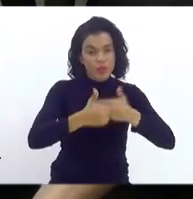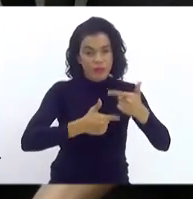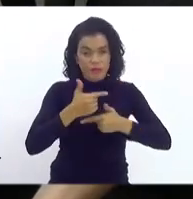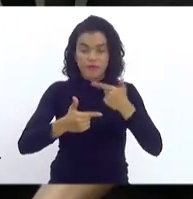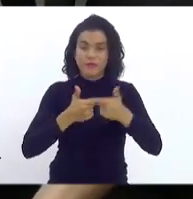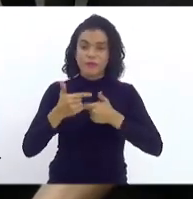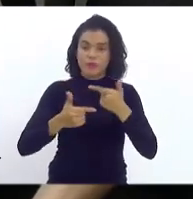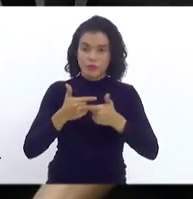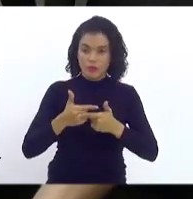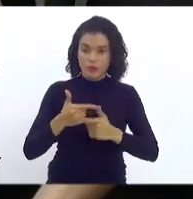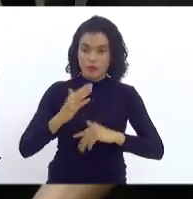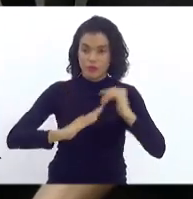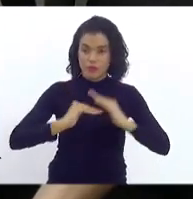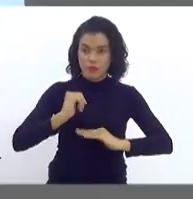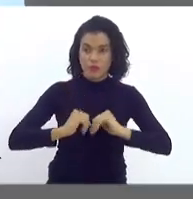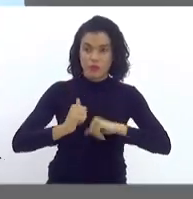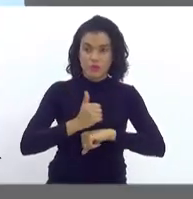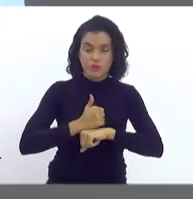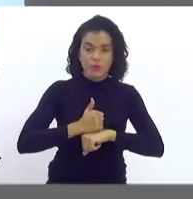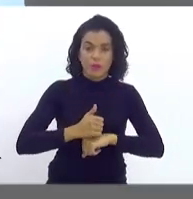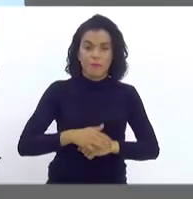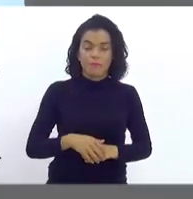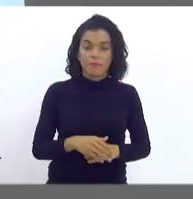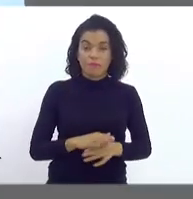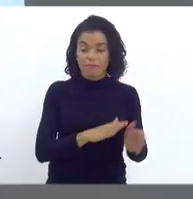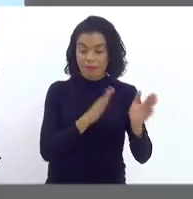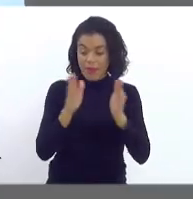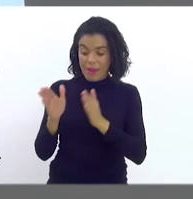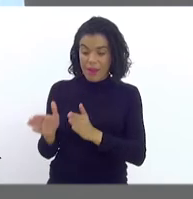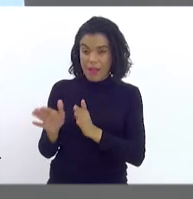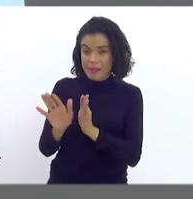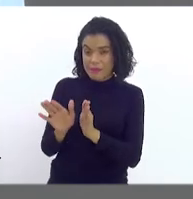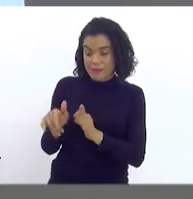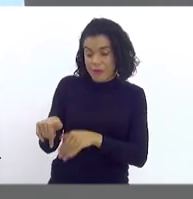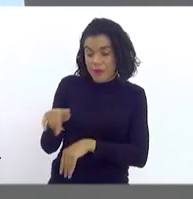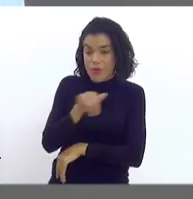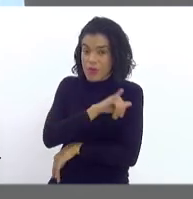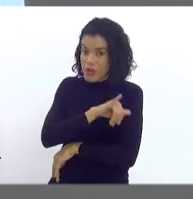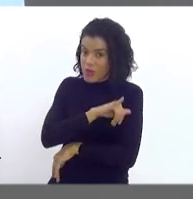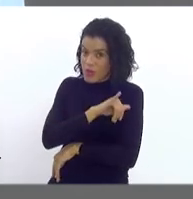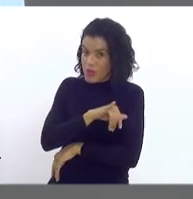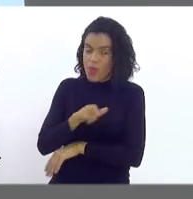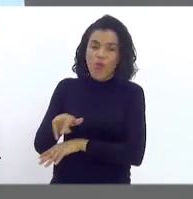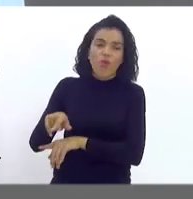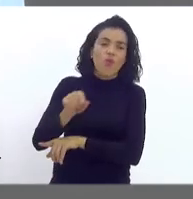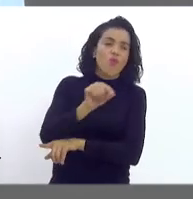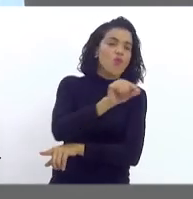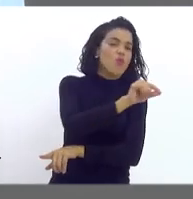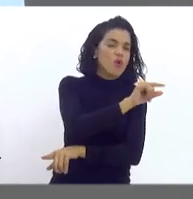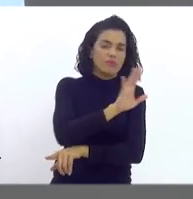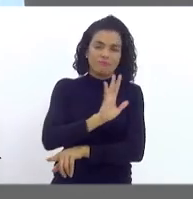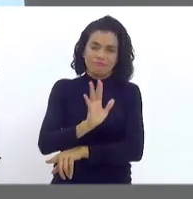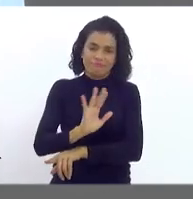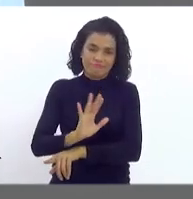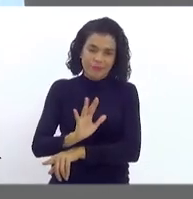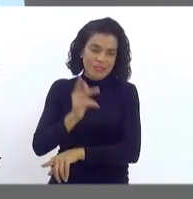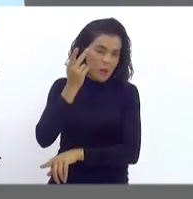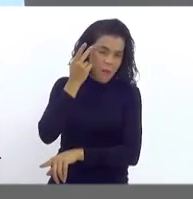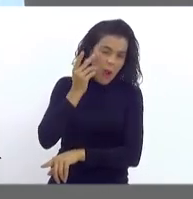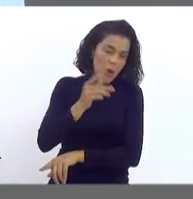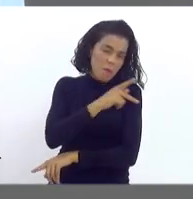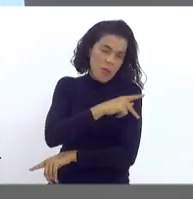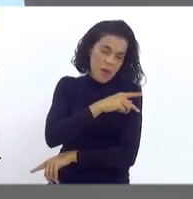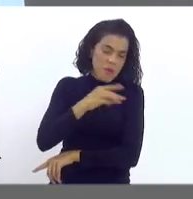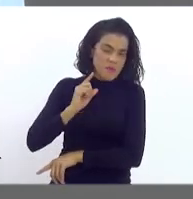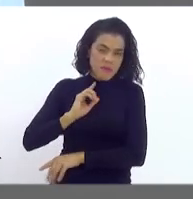de serviços técnicos, né? Tanto na parte simples, só no Rio de Janeiro, né? Não se considera nem o que foi feito em São Paulo,